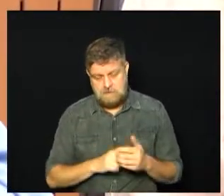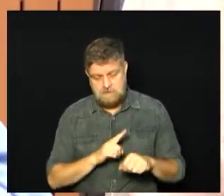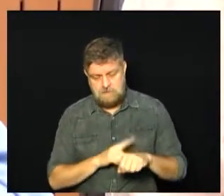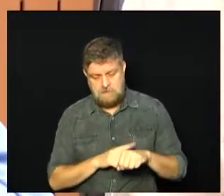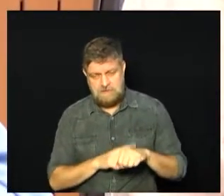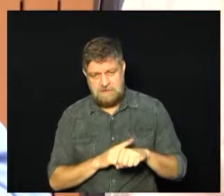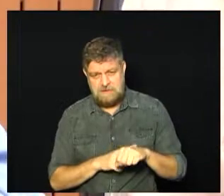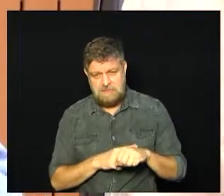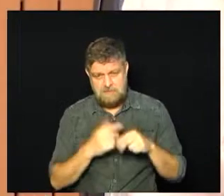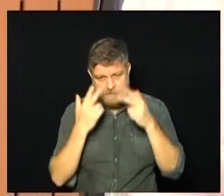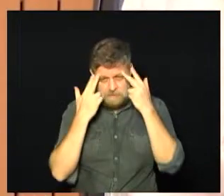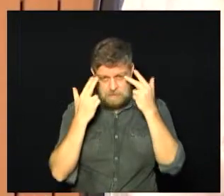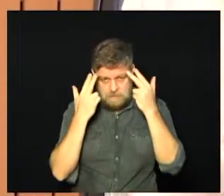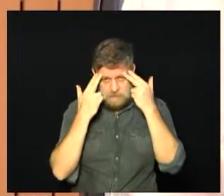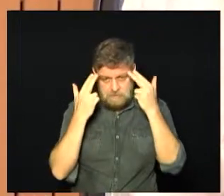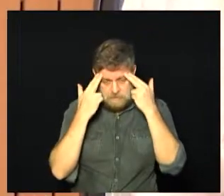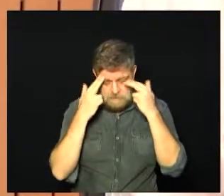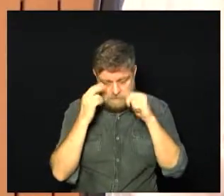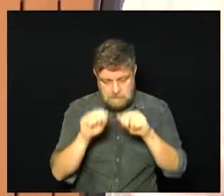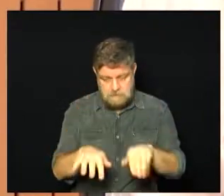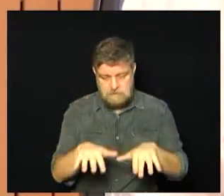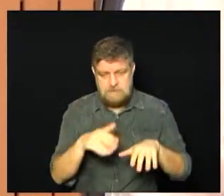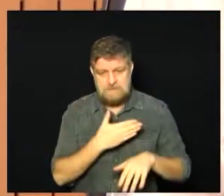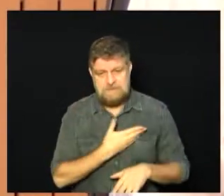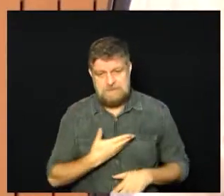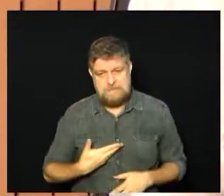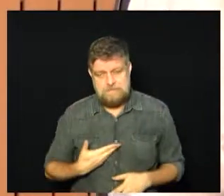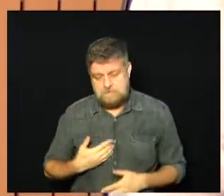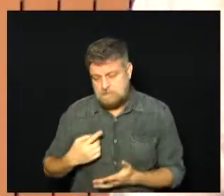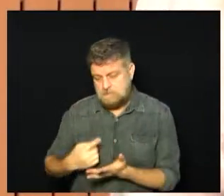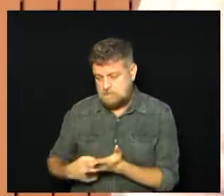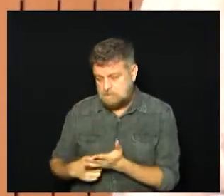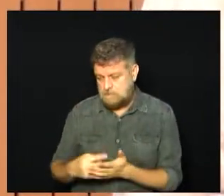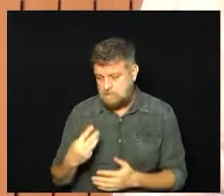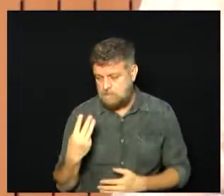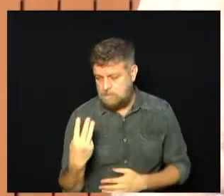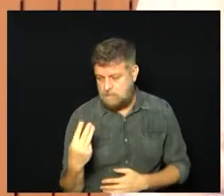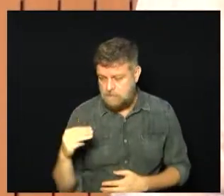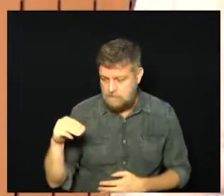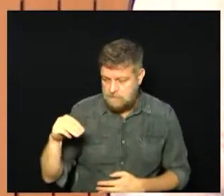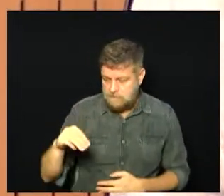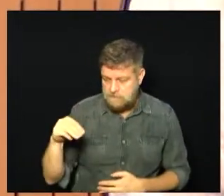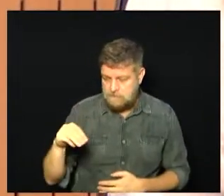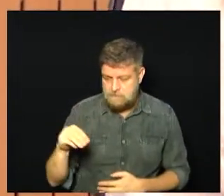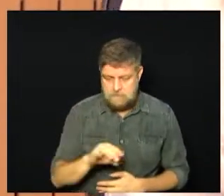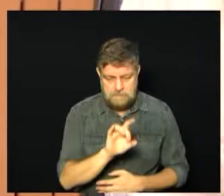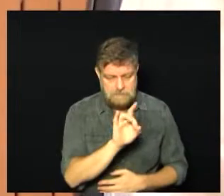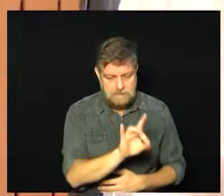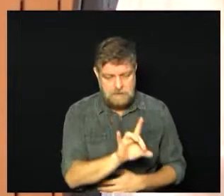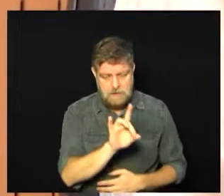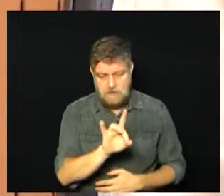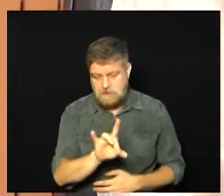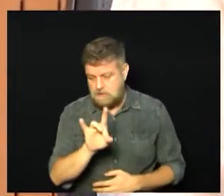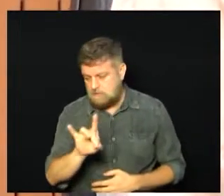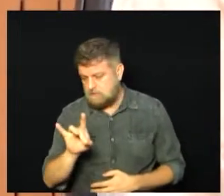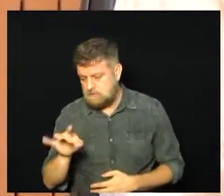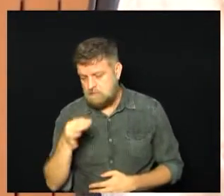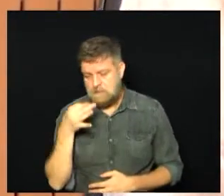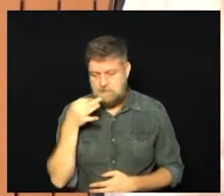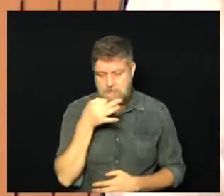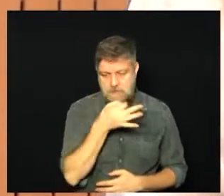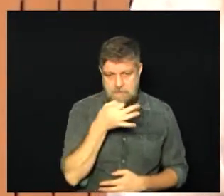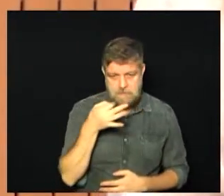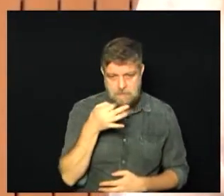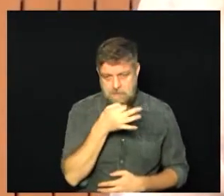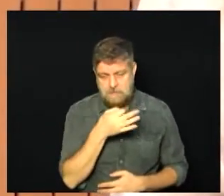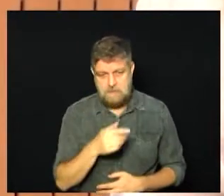o normal que a gente usa nas audiências públicas, de 3 minutos, para quem quiser fazer uso da palavra,